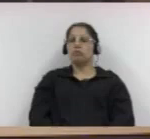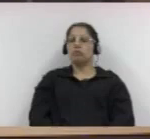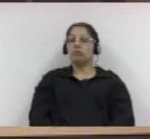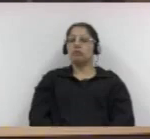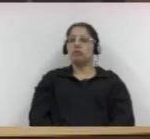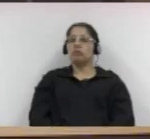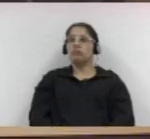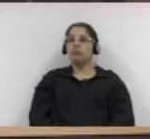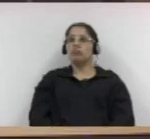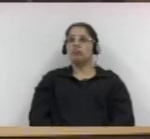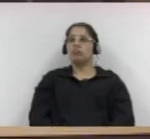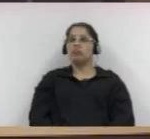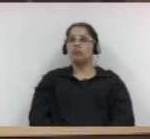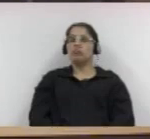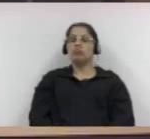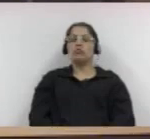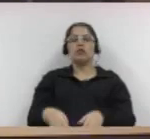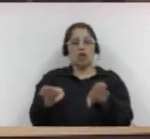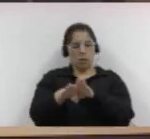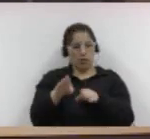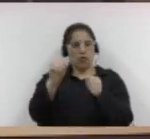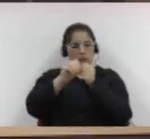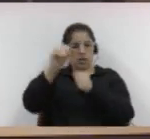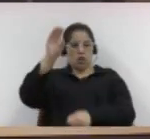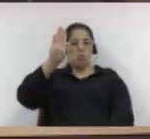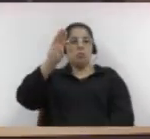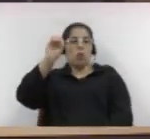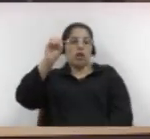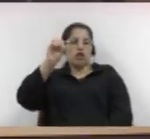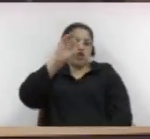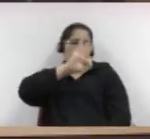Ainda... E vou fazer um boletim de ocorrência amanhã, presidente.